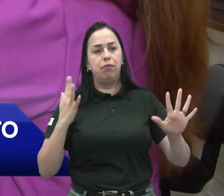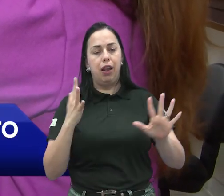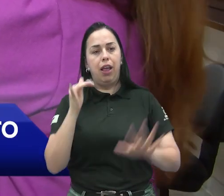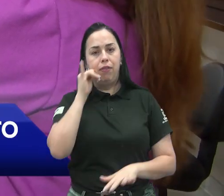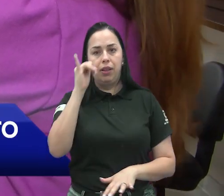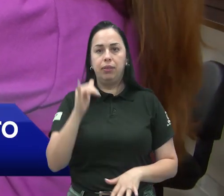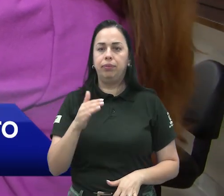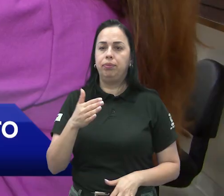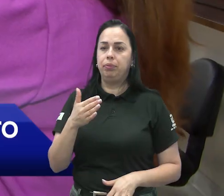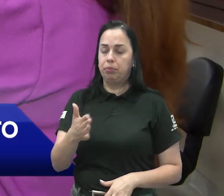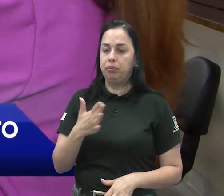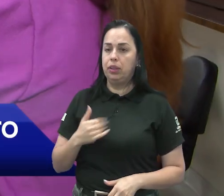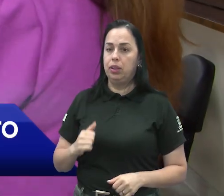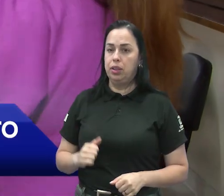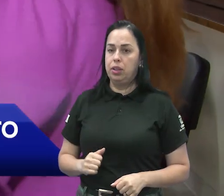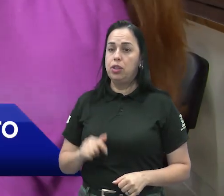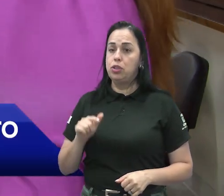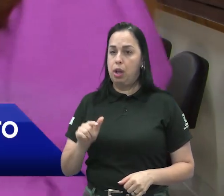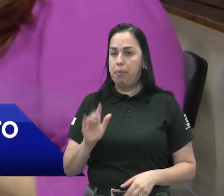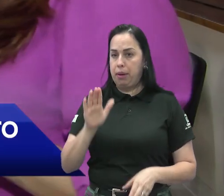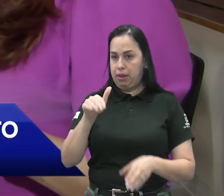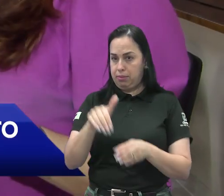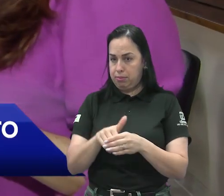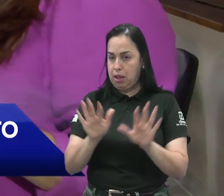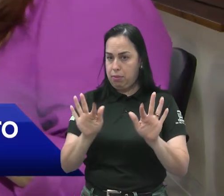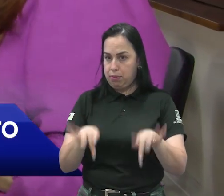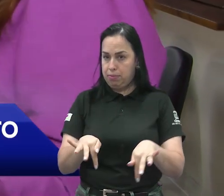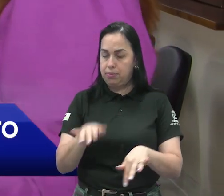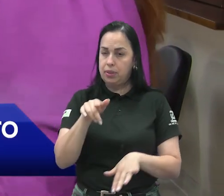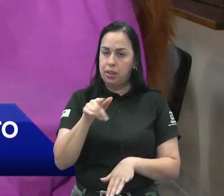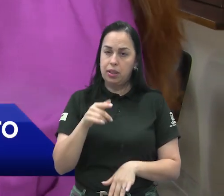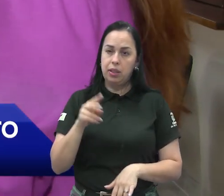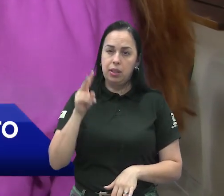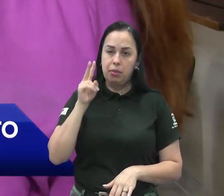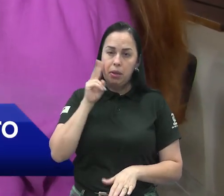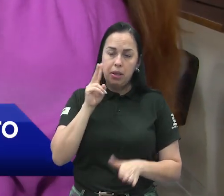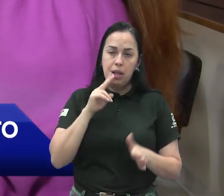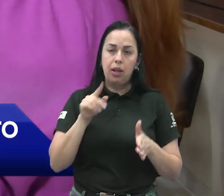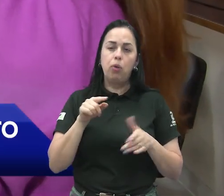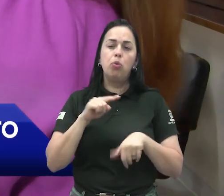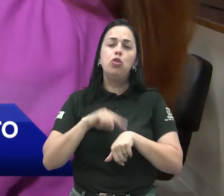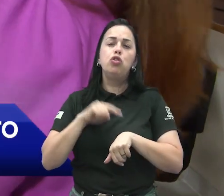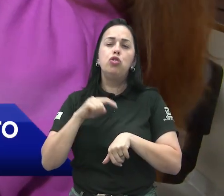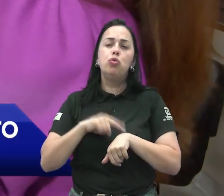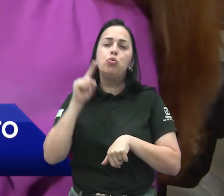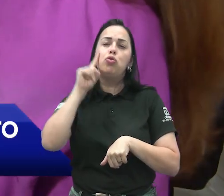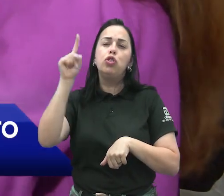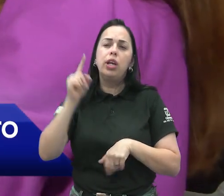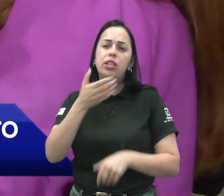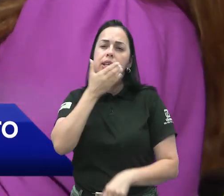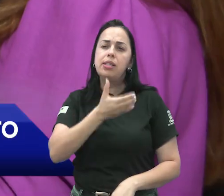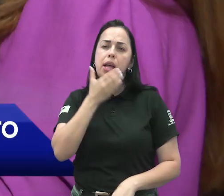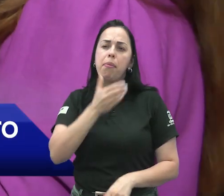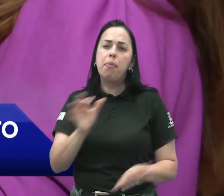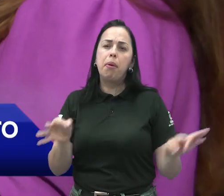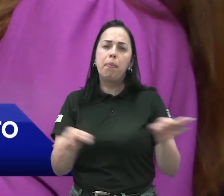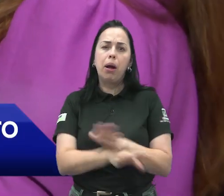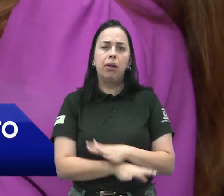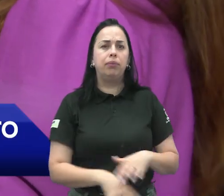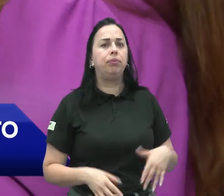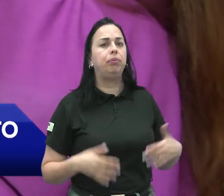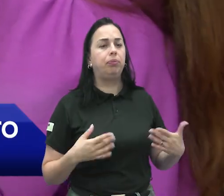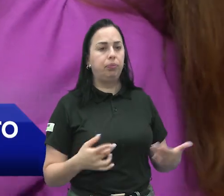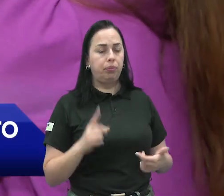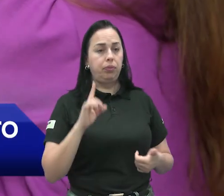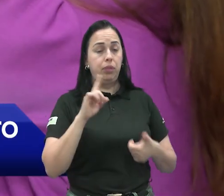as filas do final do prazo. Então, só para a gente concluir, repete o calendário de dezembro, para quem quiser já começar 2026 com